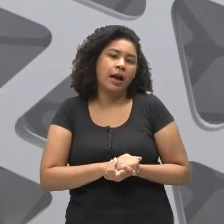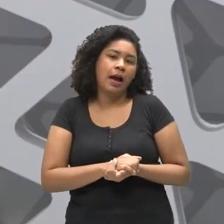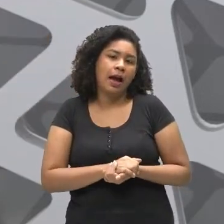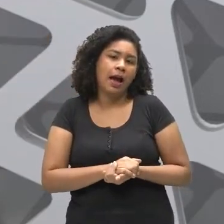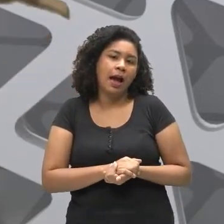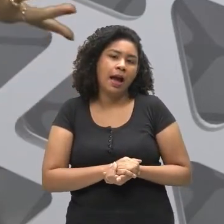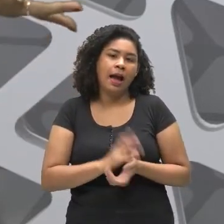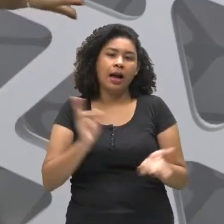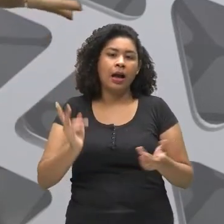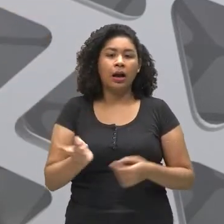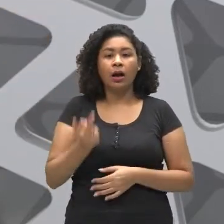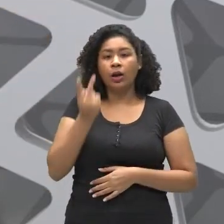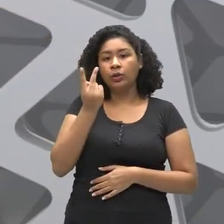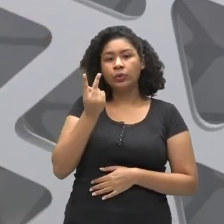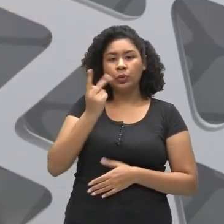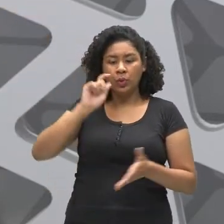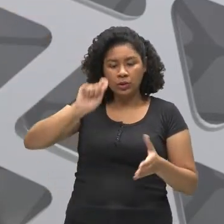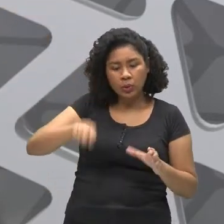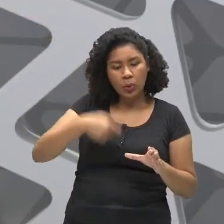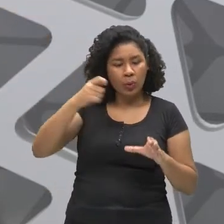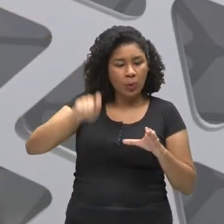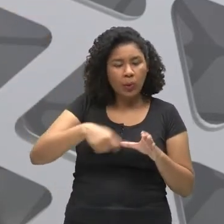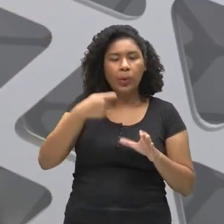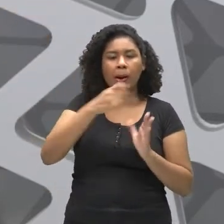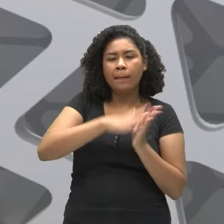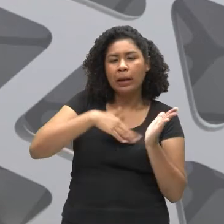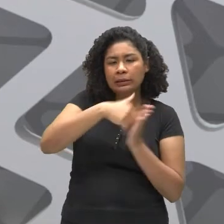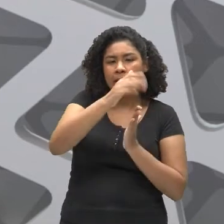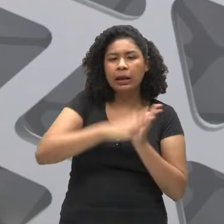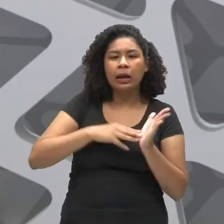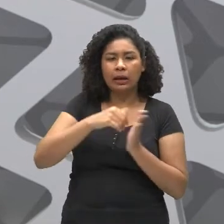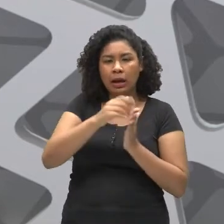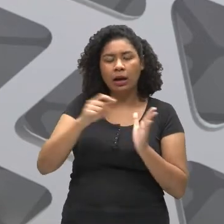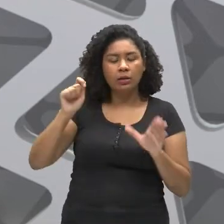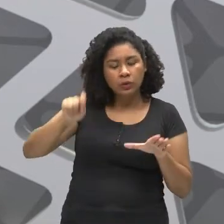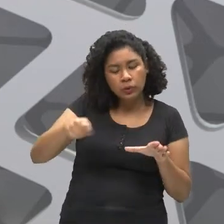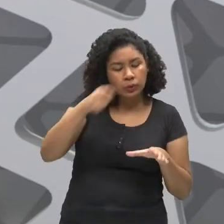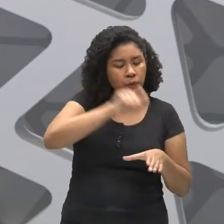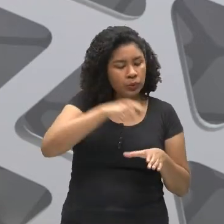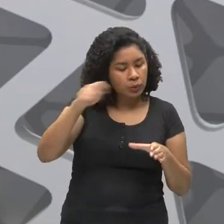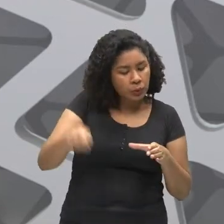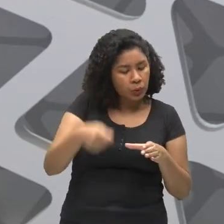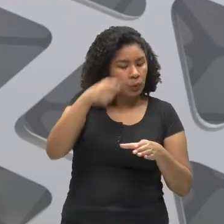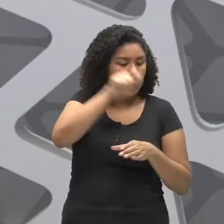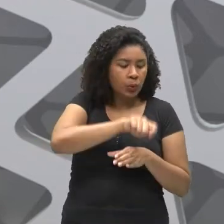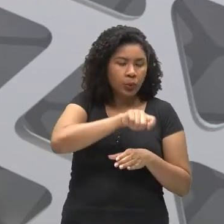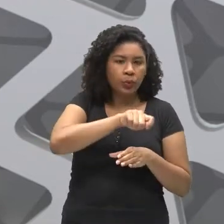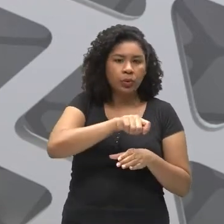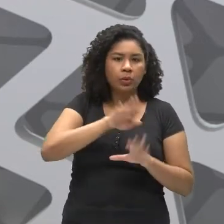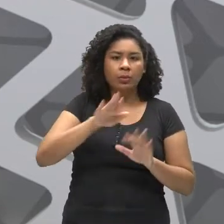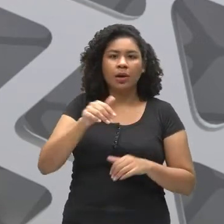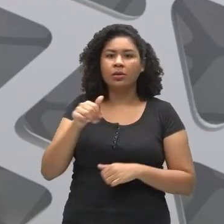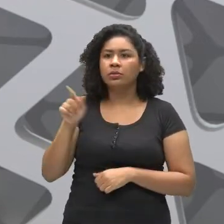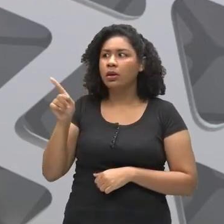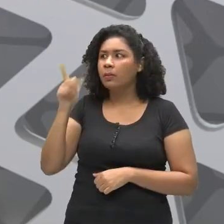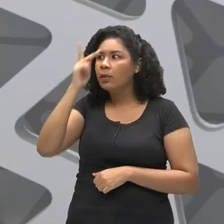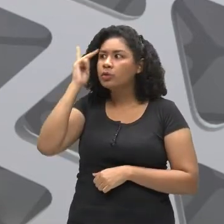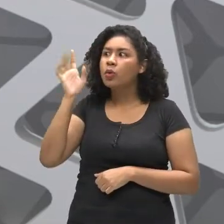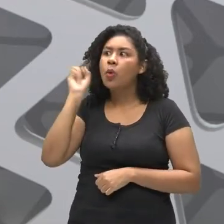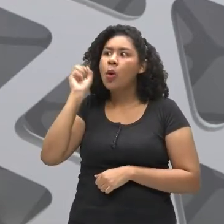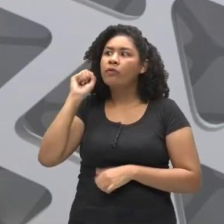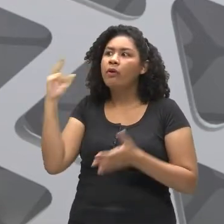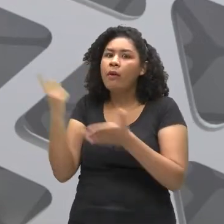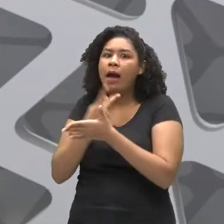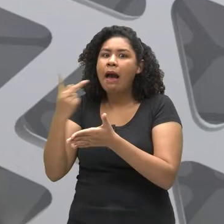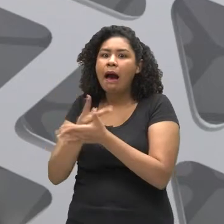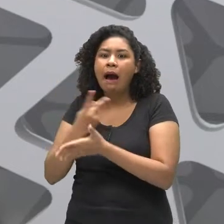2 colheres de manteiga e 2 xícaras de trigo. Aí o Artemison ouviu 2 patas de morcego, 2